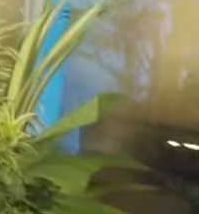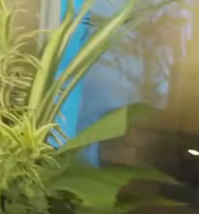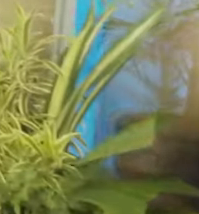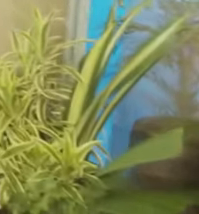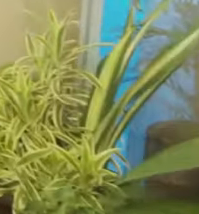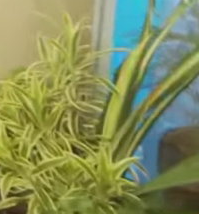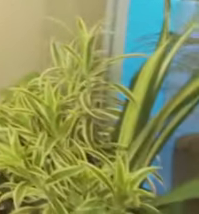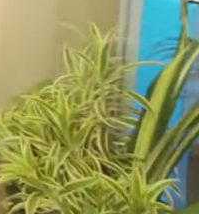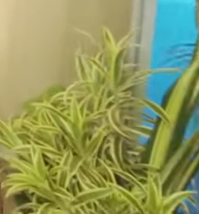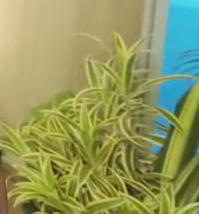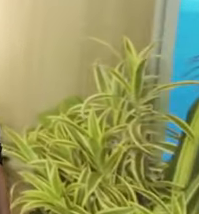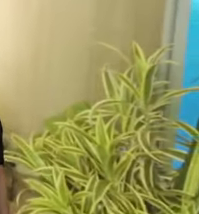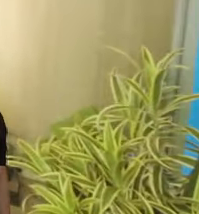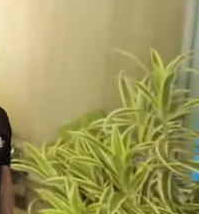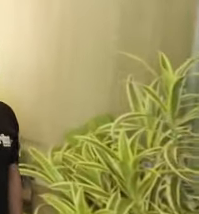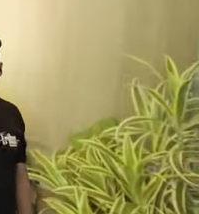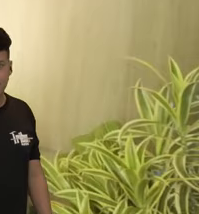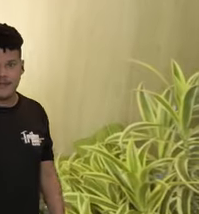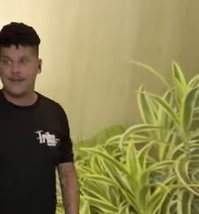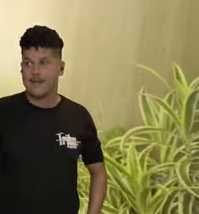Parece...